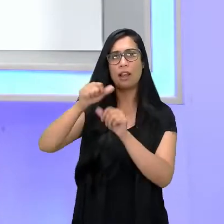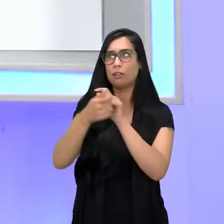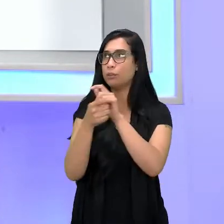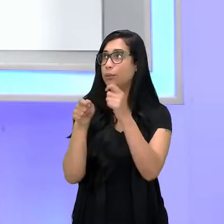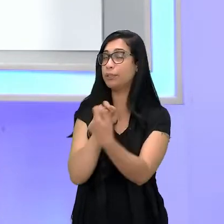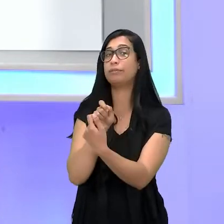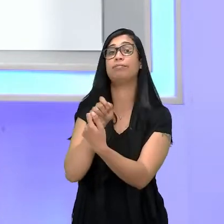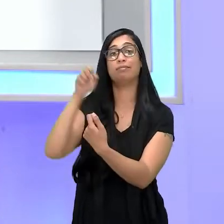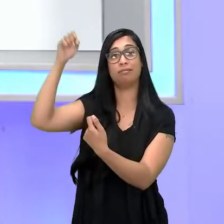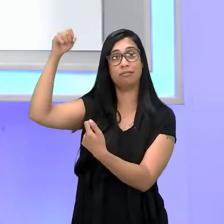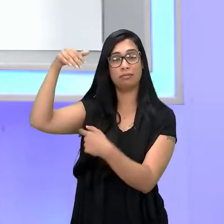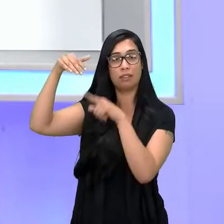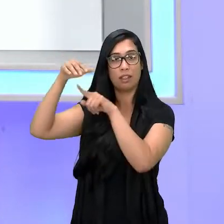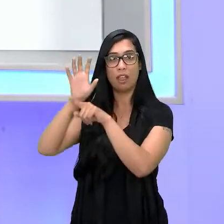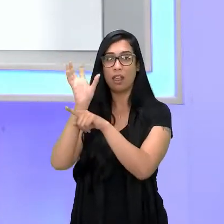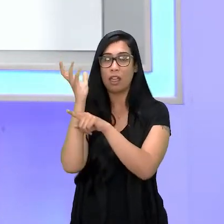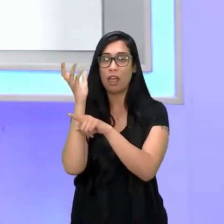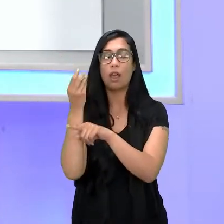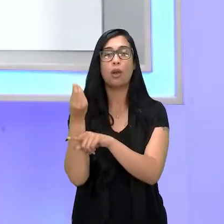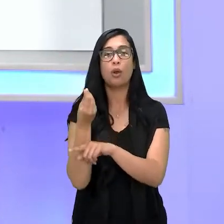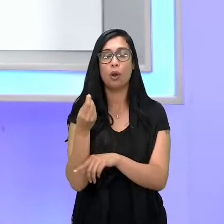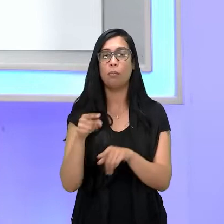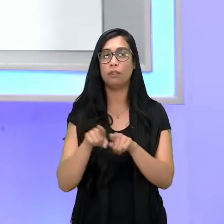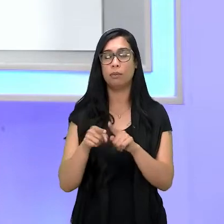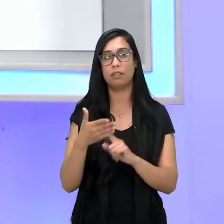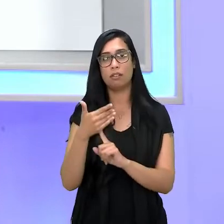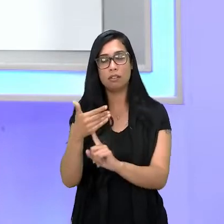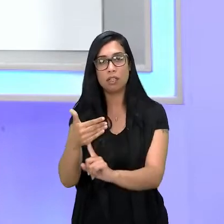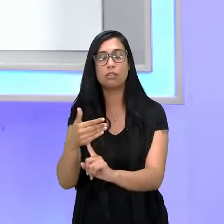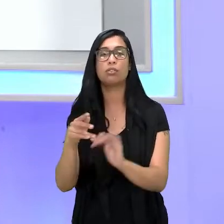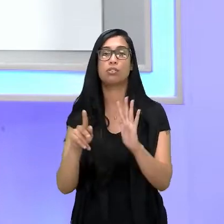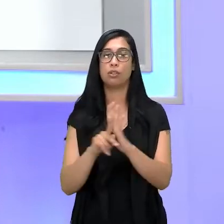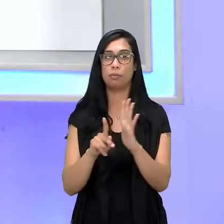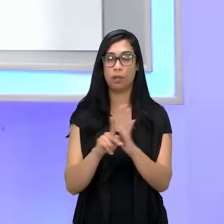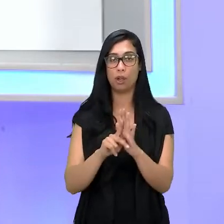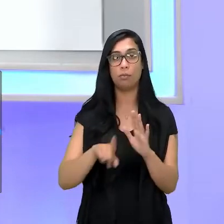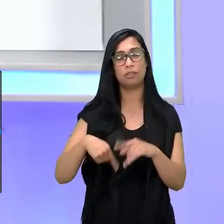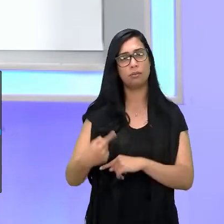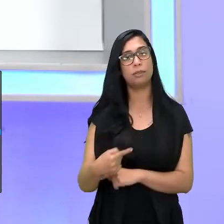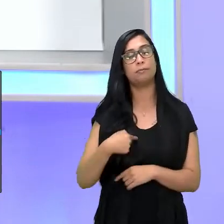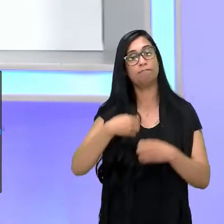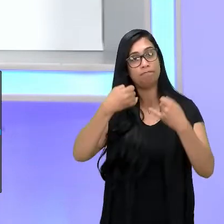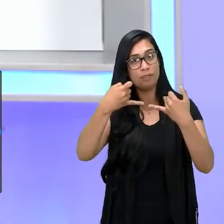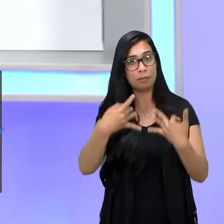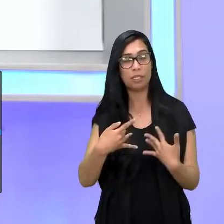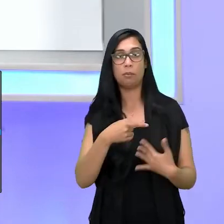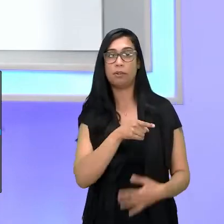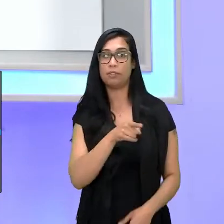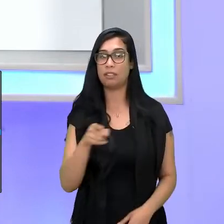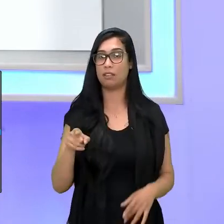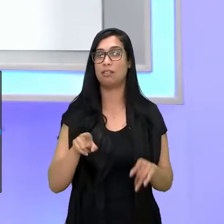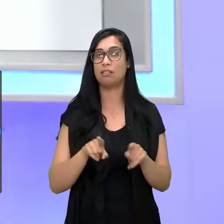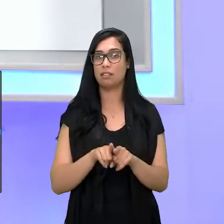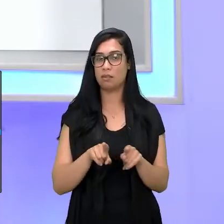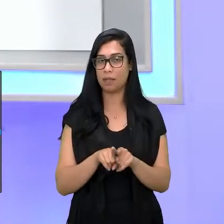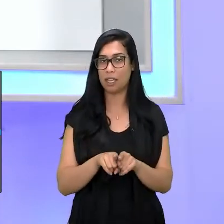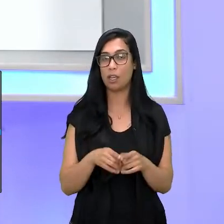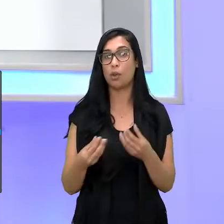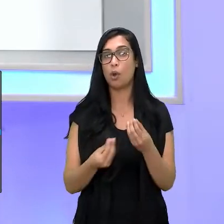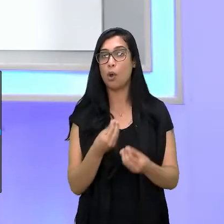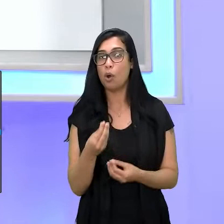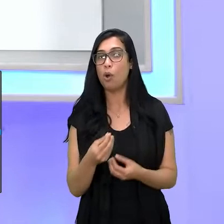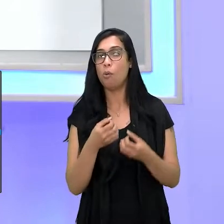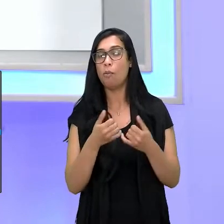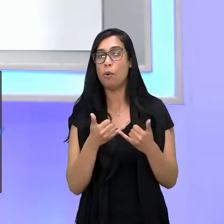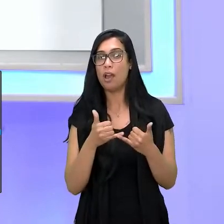dessa, vamos dizer assim, dessa tecnologia, não é? Então, a gente vai falar um pouquinho mais sobre eletricidade, como